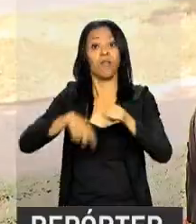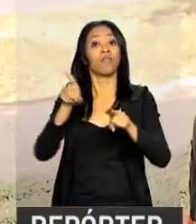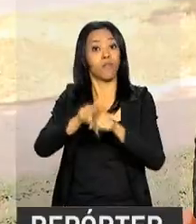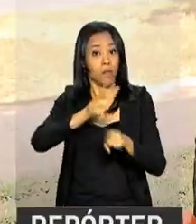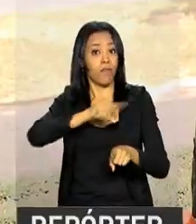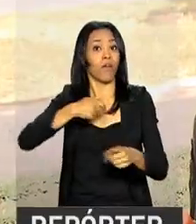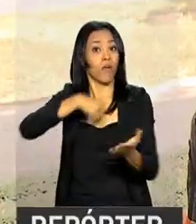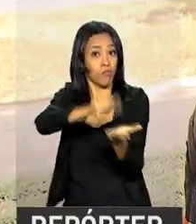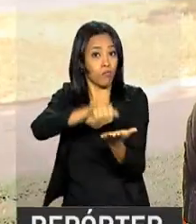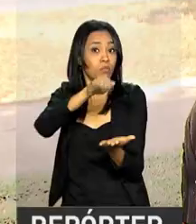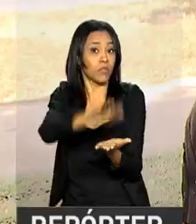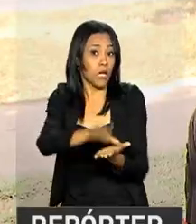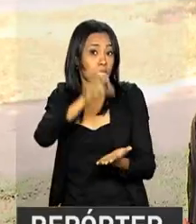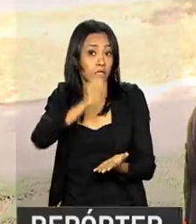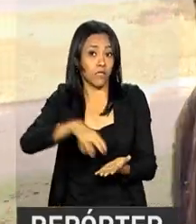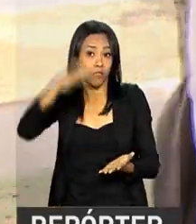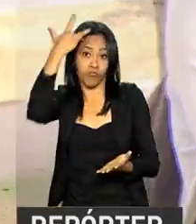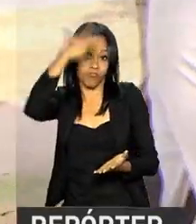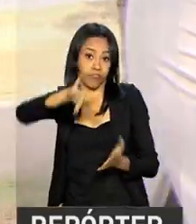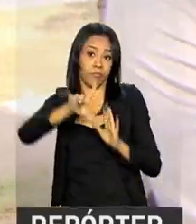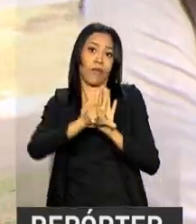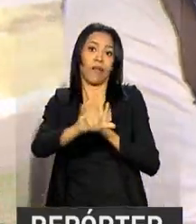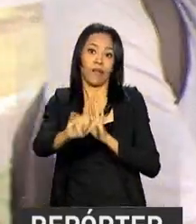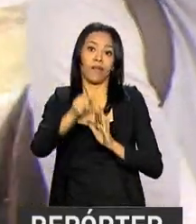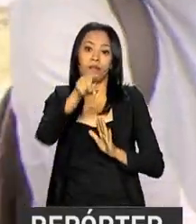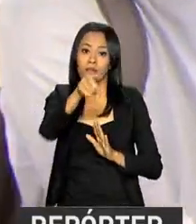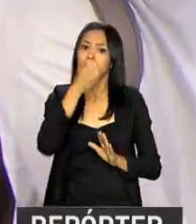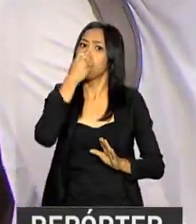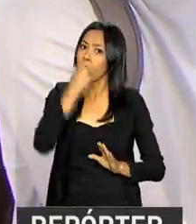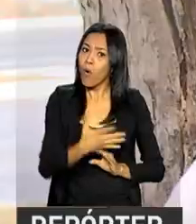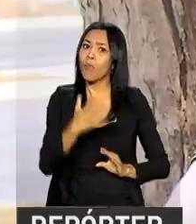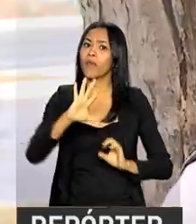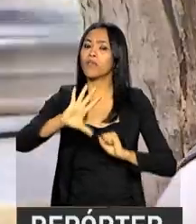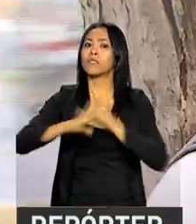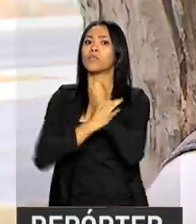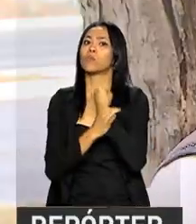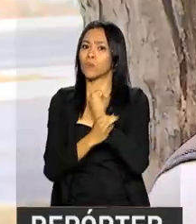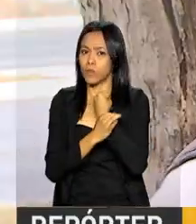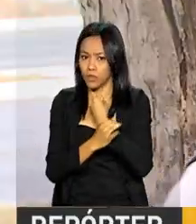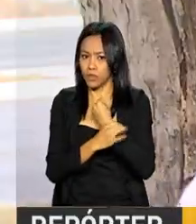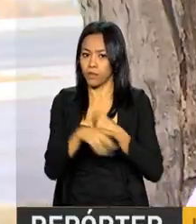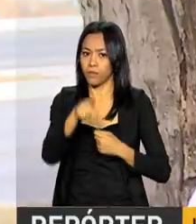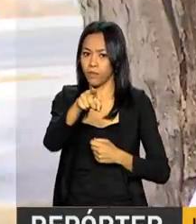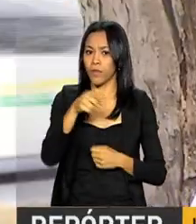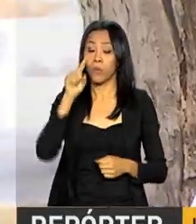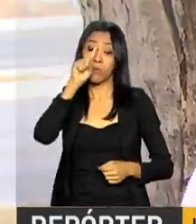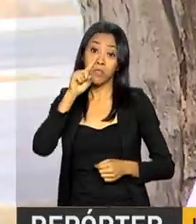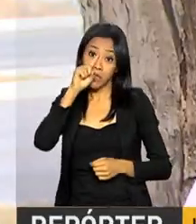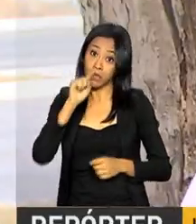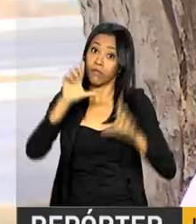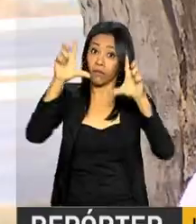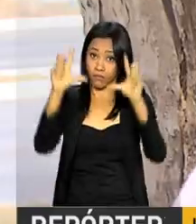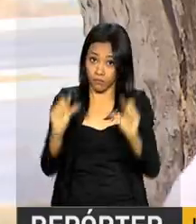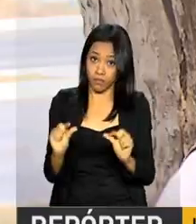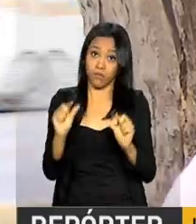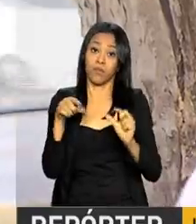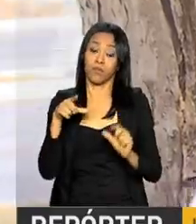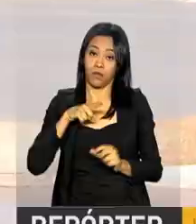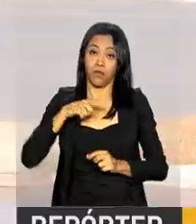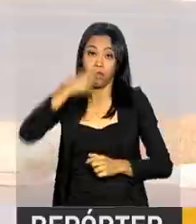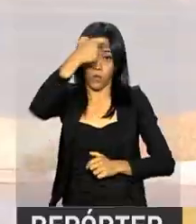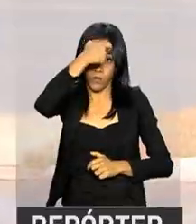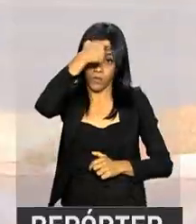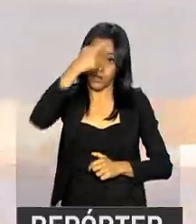infrações o estudante opinou que a ação deve trazer mais segurança sendo as situações de risco mesmo ativado em que está a conscientização